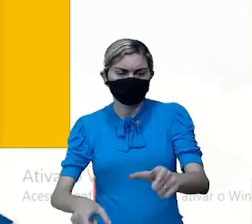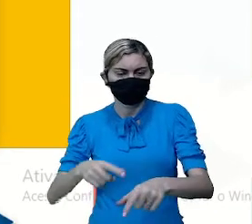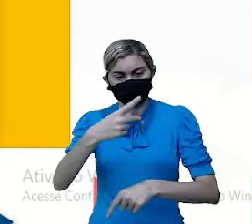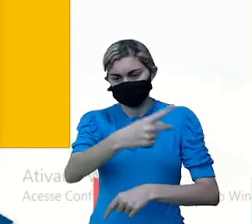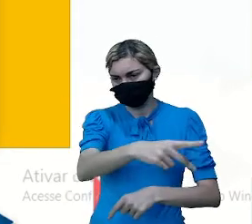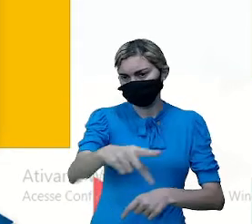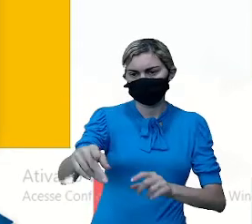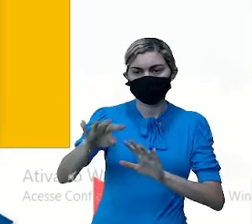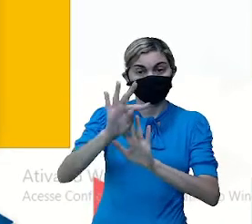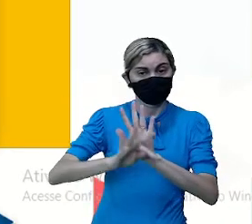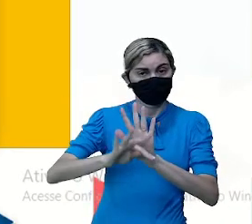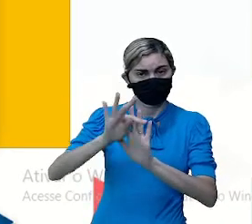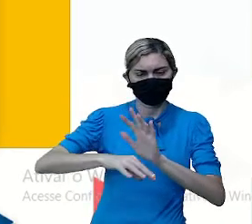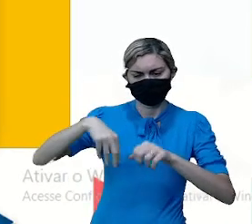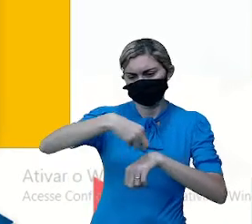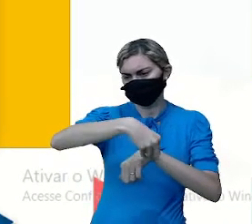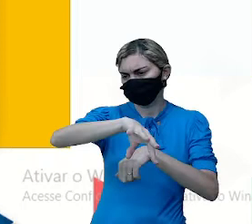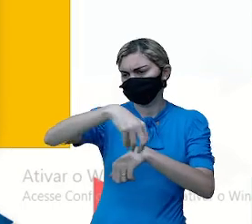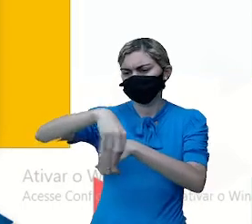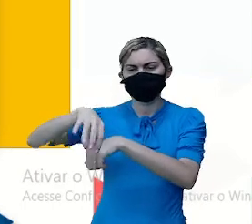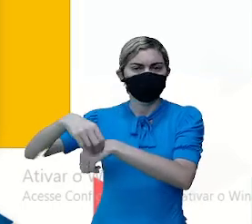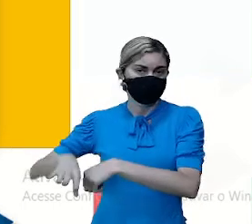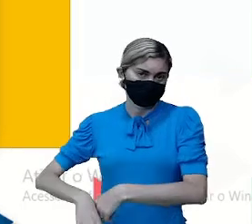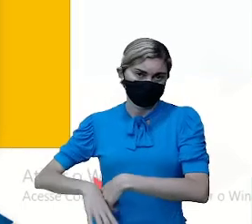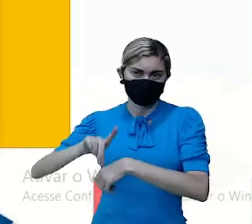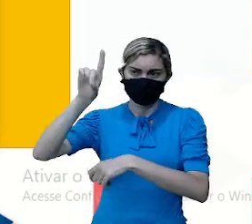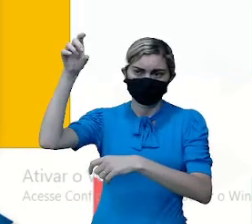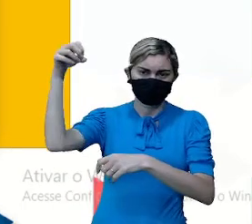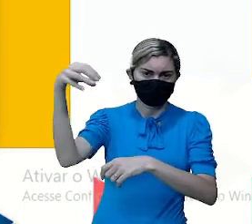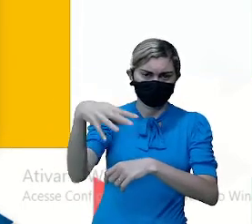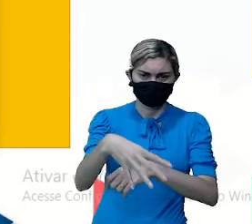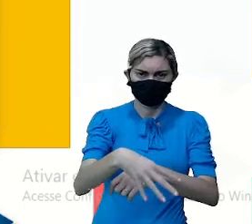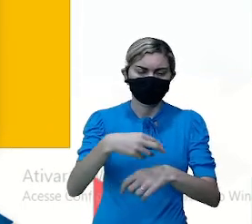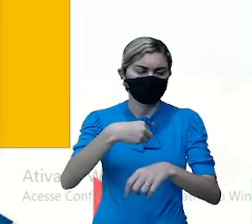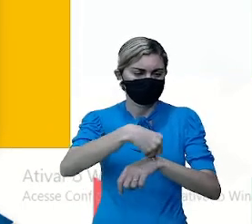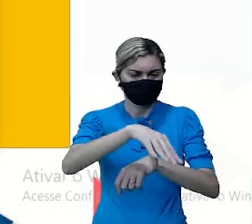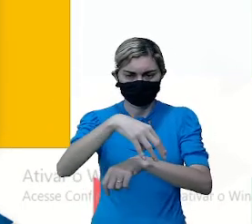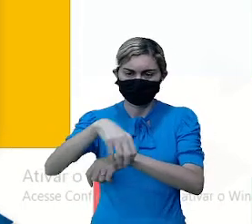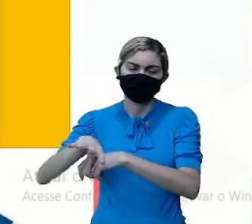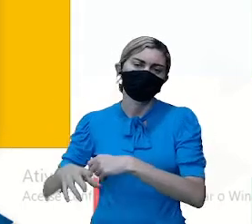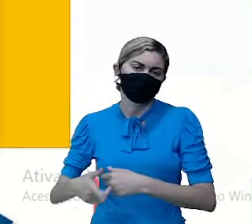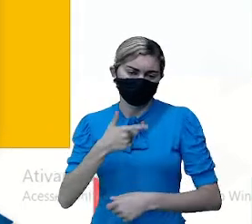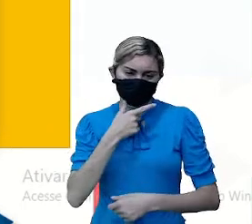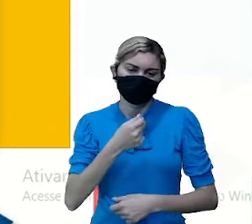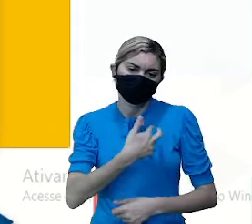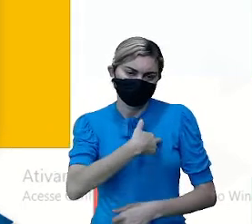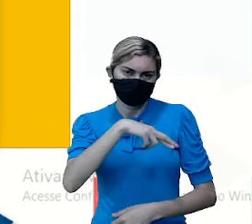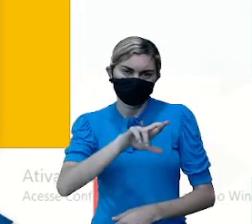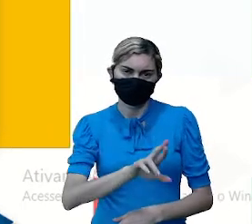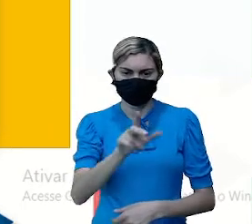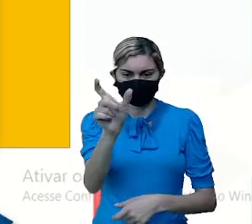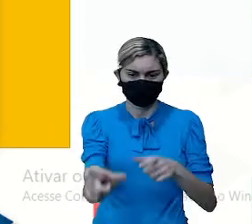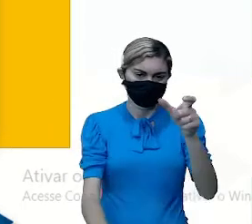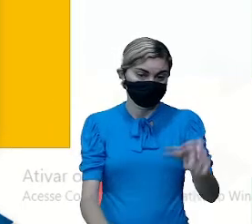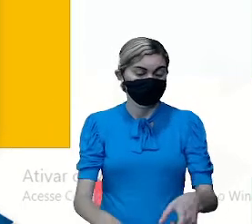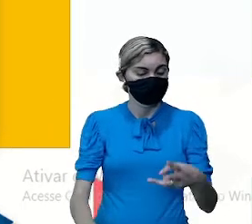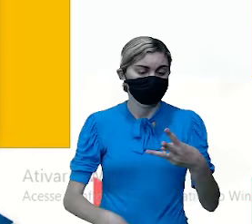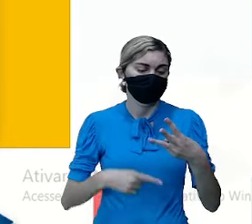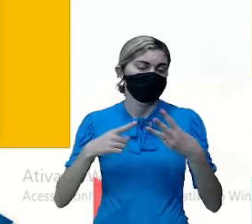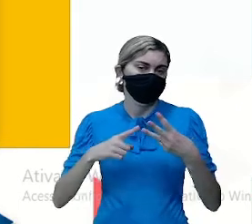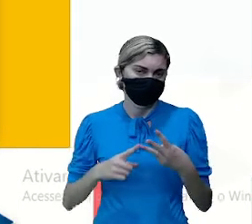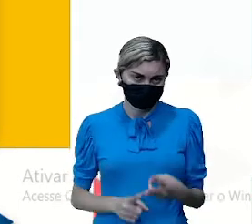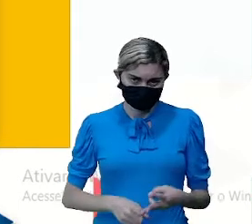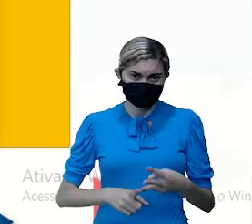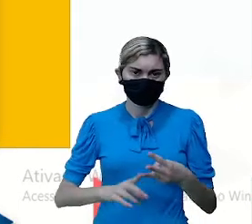dos textos sagrados o divino se faz presente para o homem religioso. C.